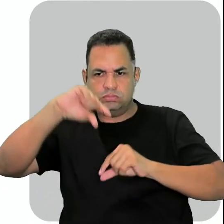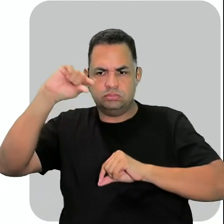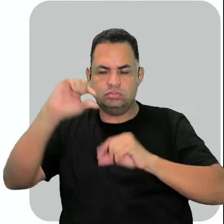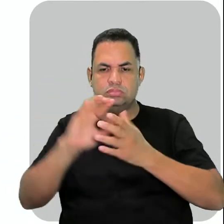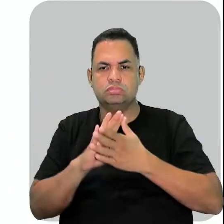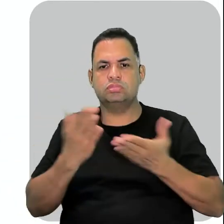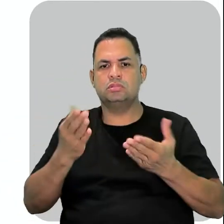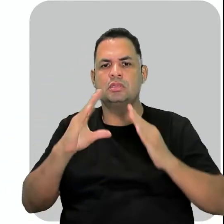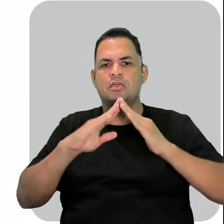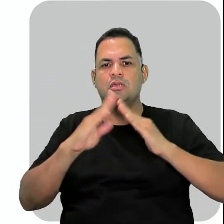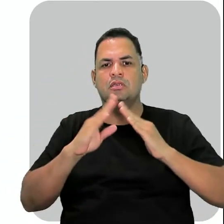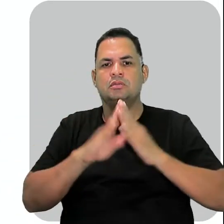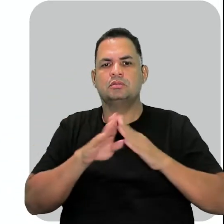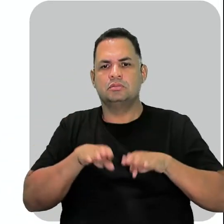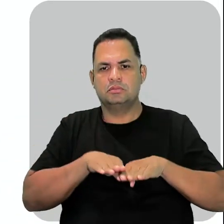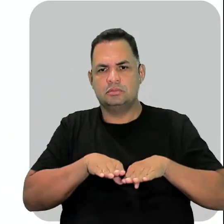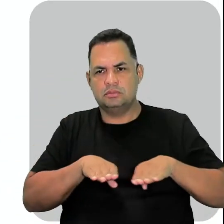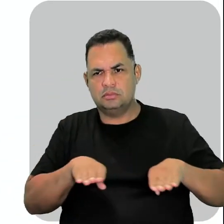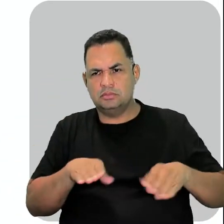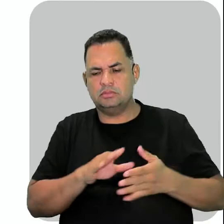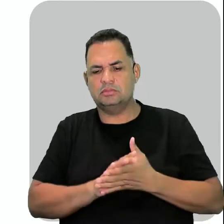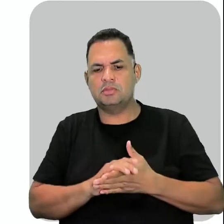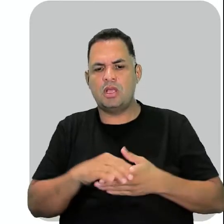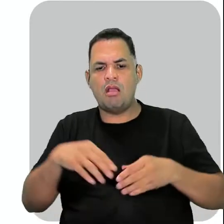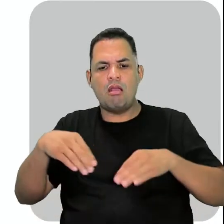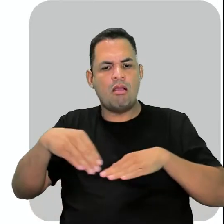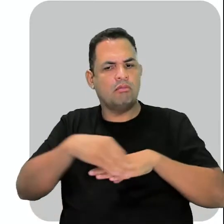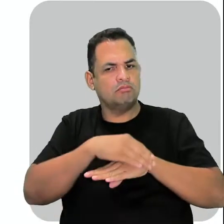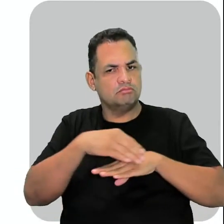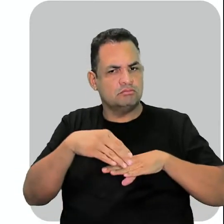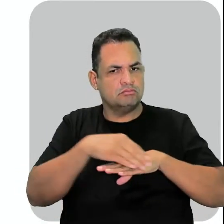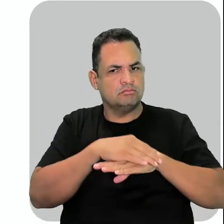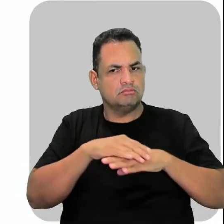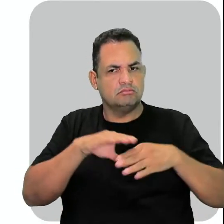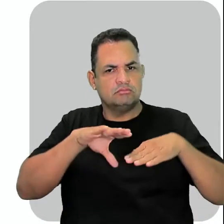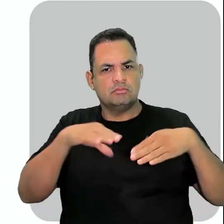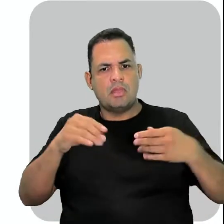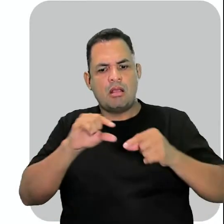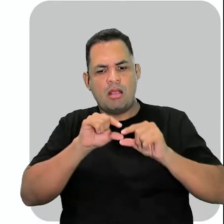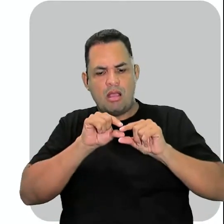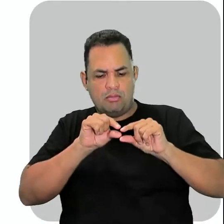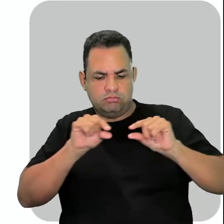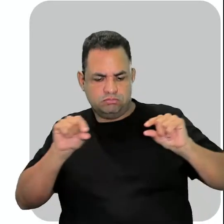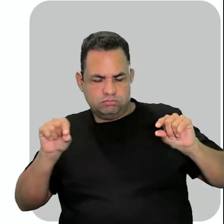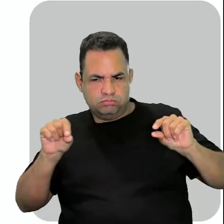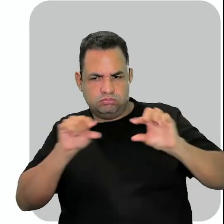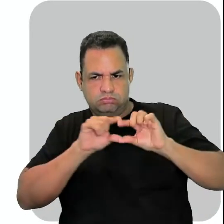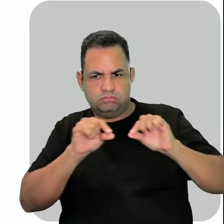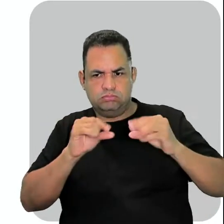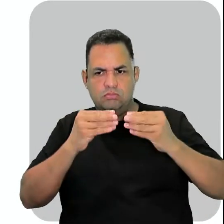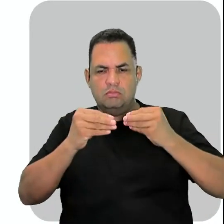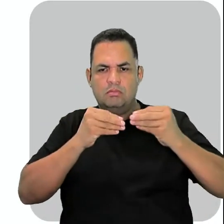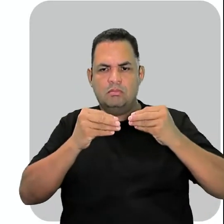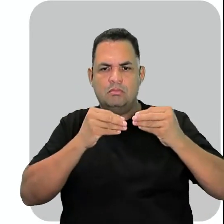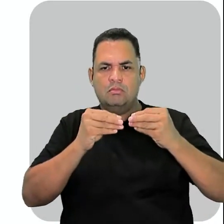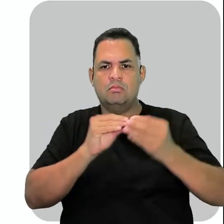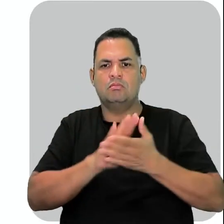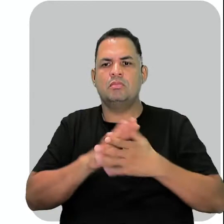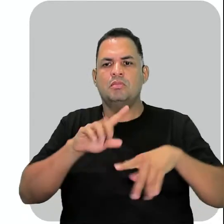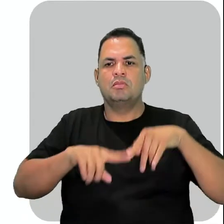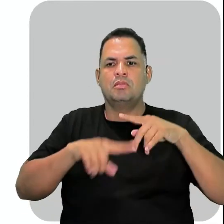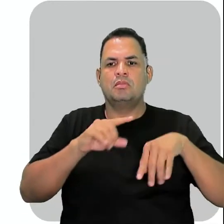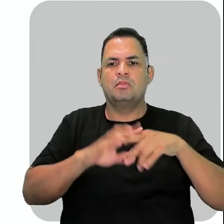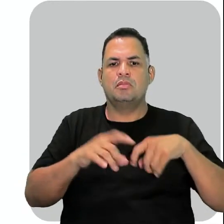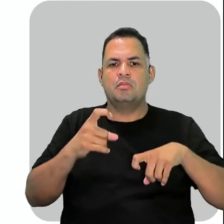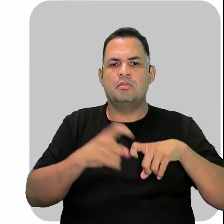encanamento, calçados, viu, pessoal? Encapamentos de cabos elétricos, equipamentos médicos